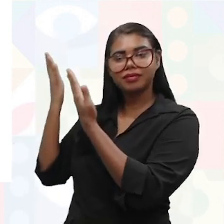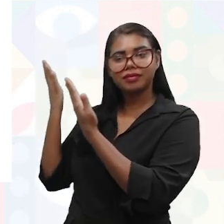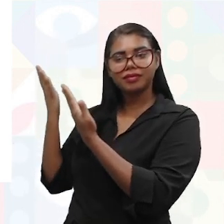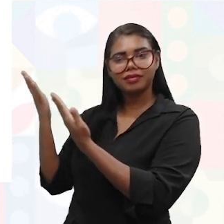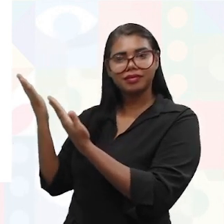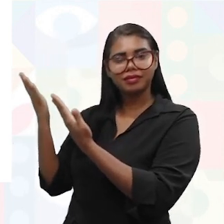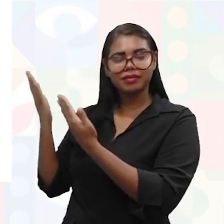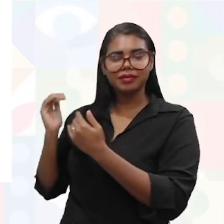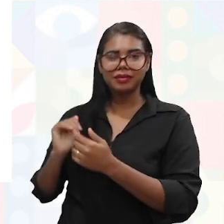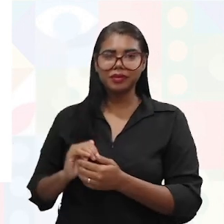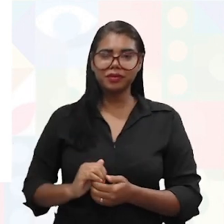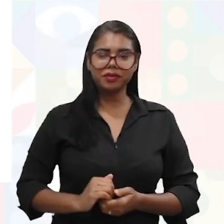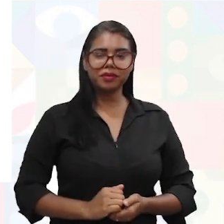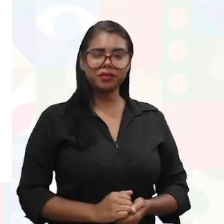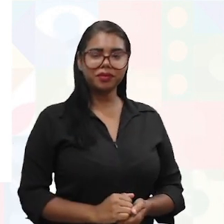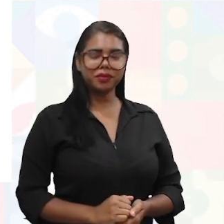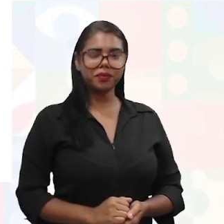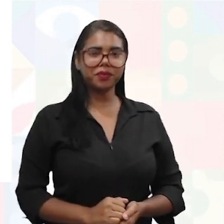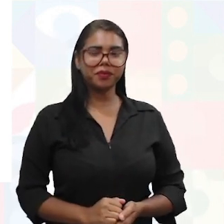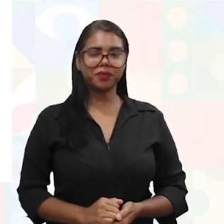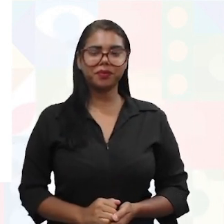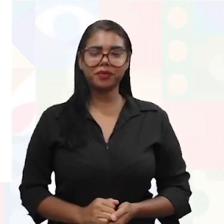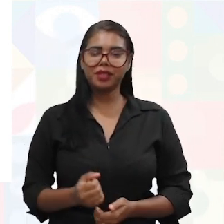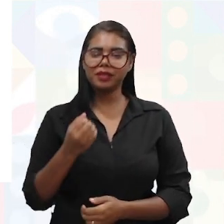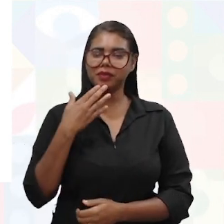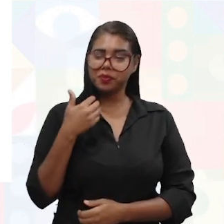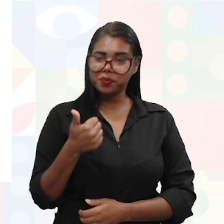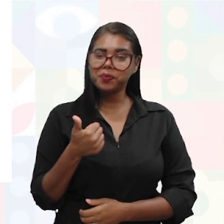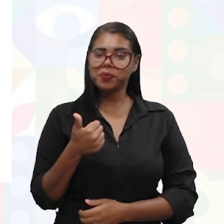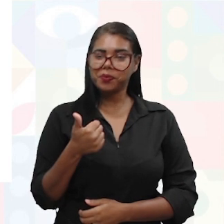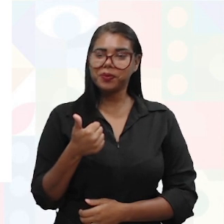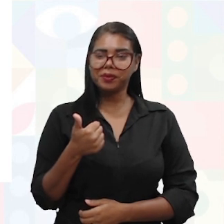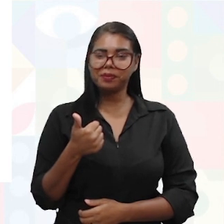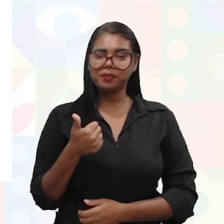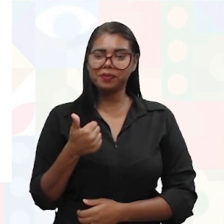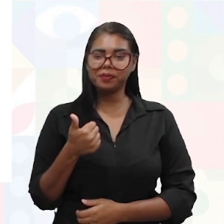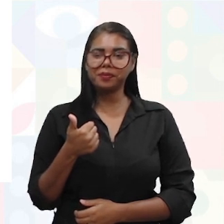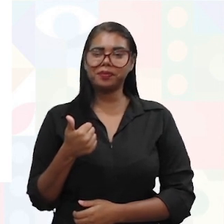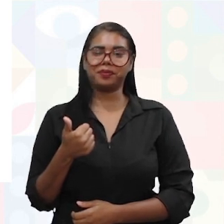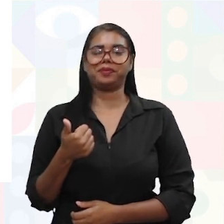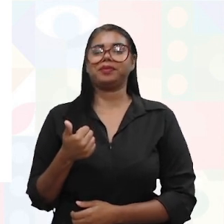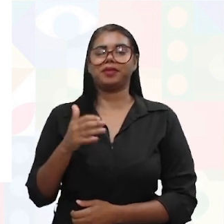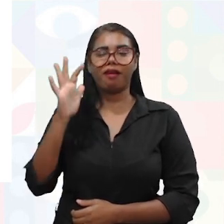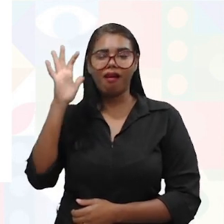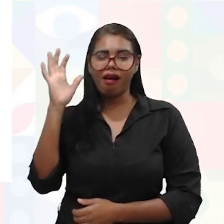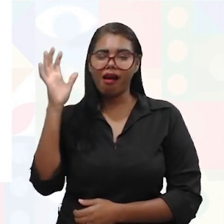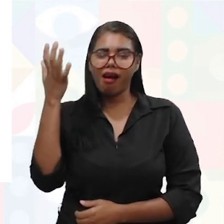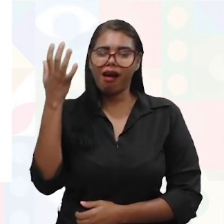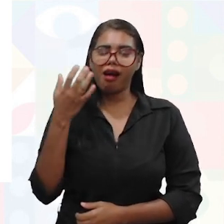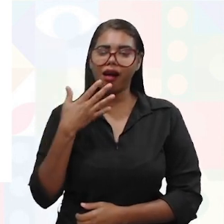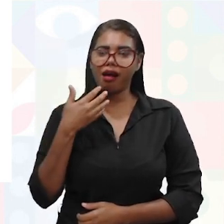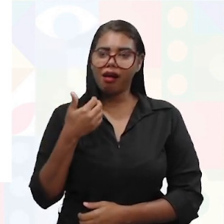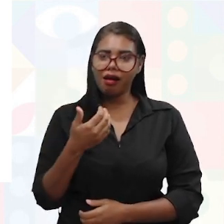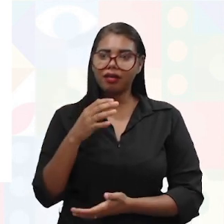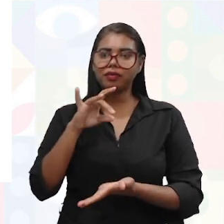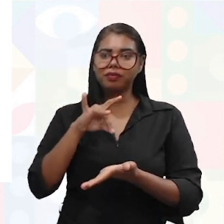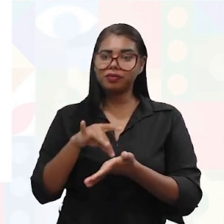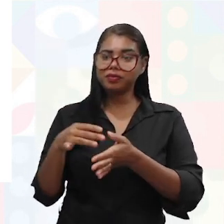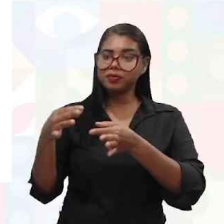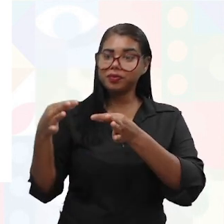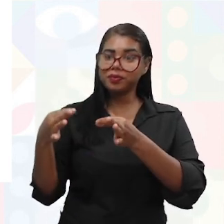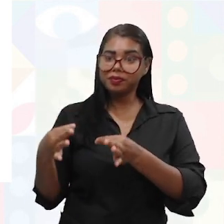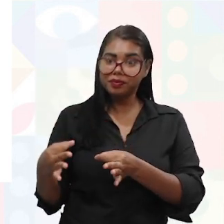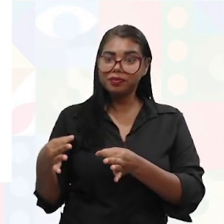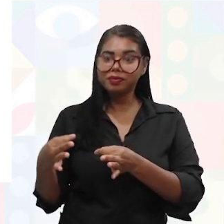a relação vamos dizer assim bacana legal tomar decisões boas assertivas e também